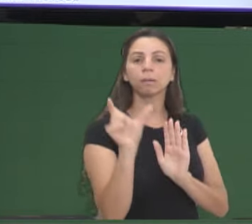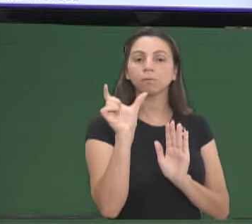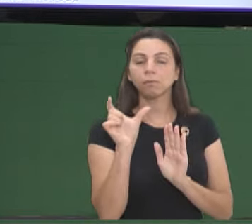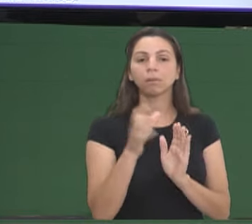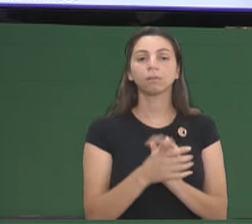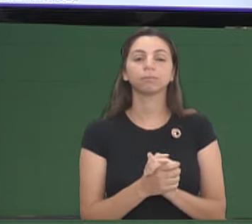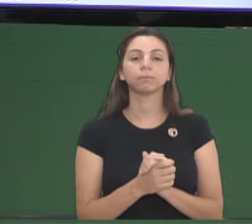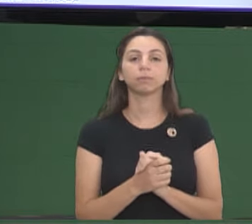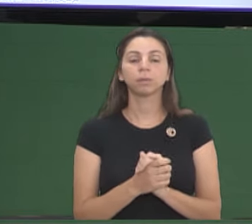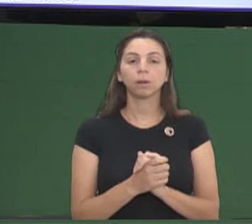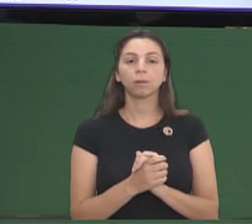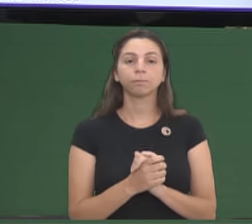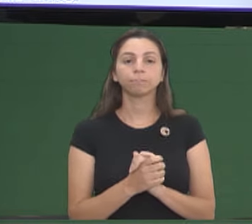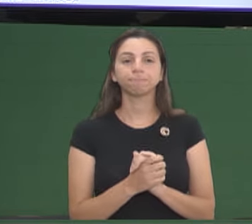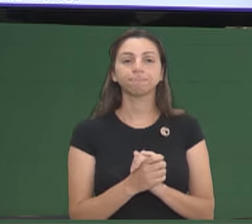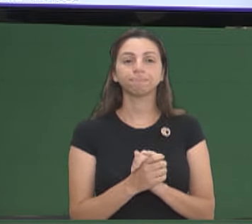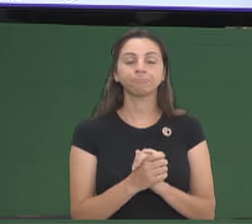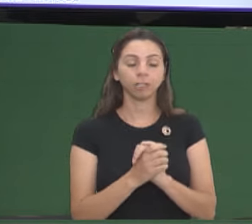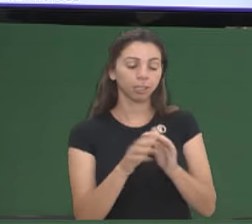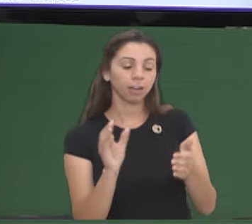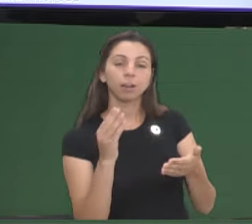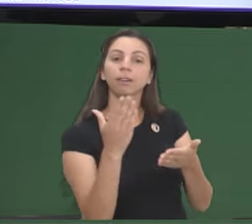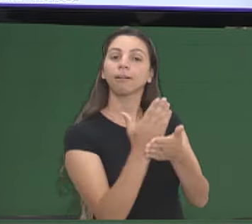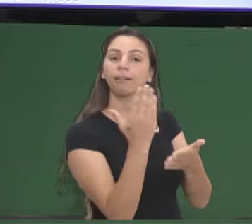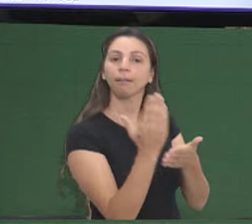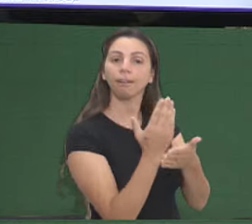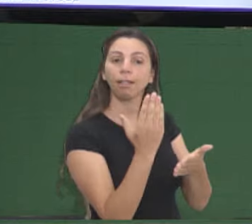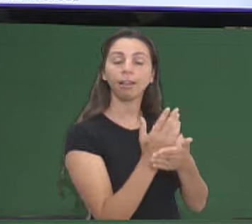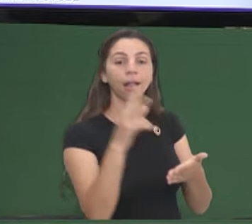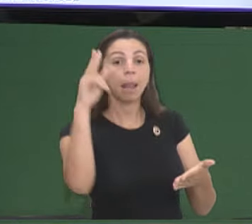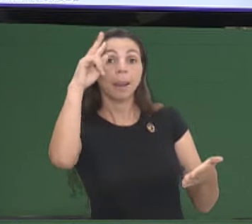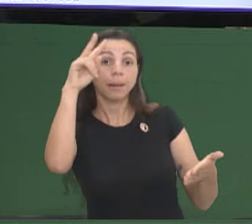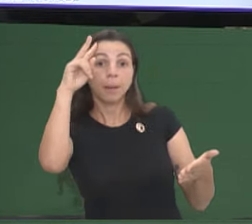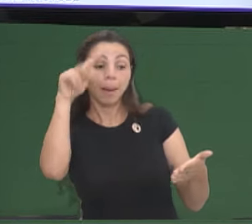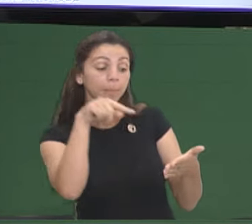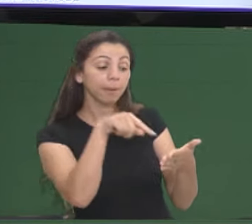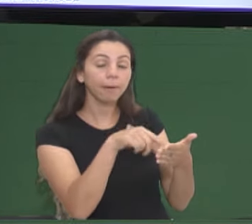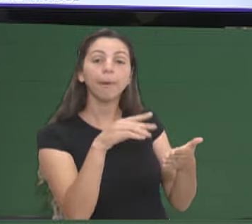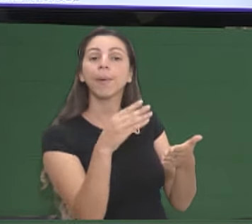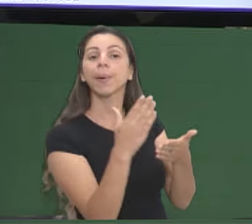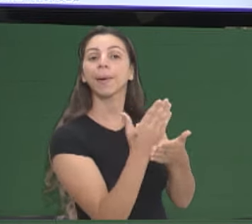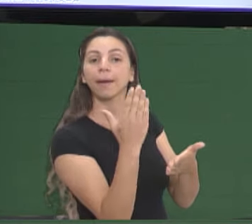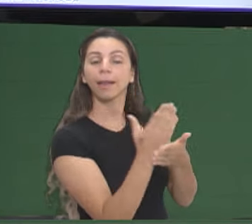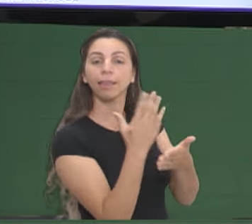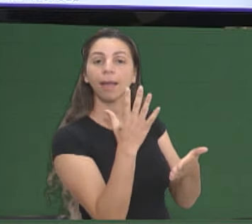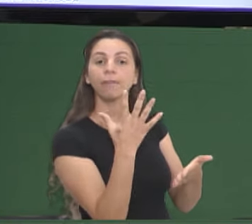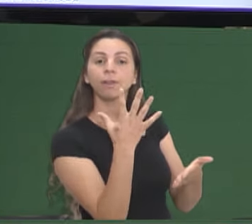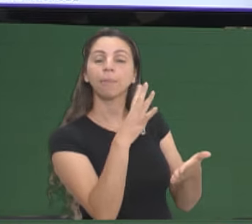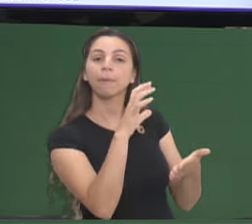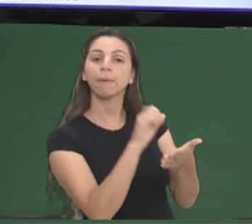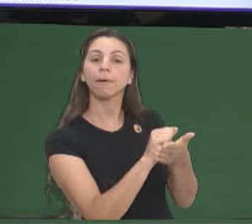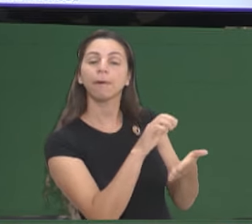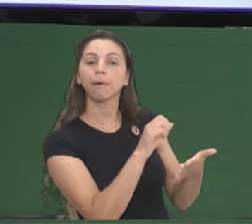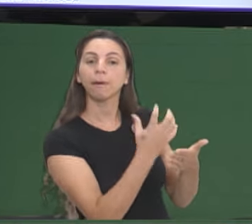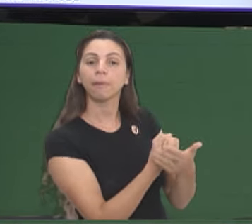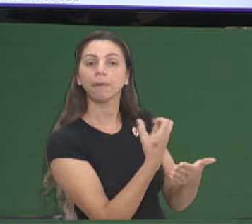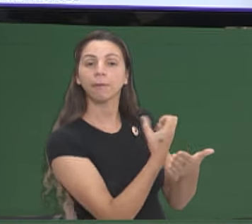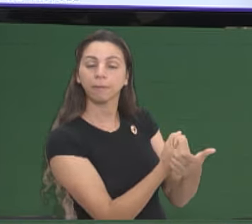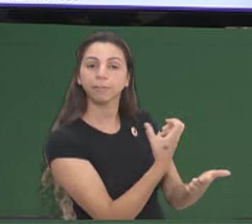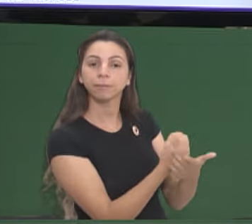de posse do caderno de vocês, lembrem-se, é um caderno agenda, então vão registrando a data de hoje,